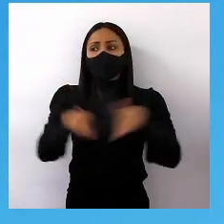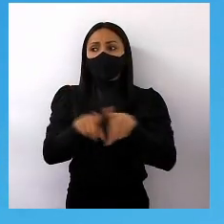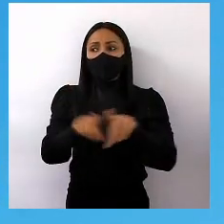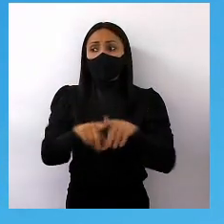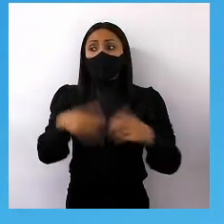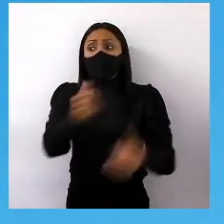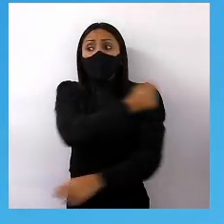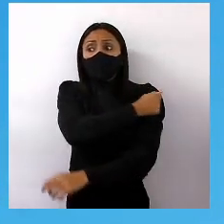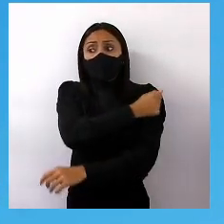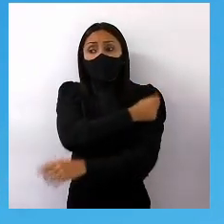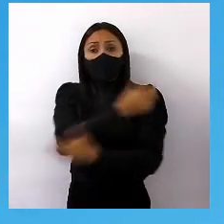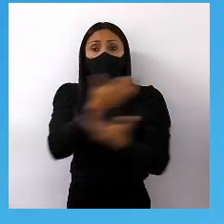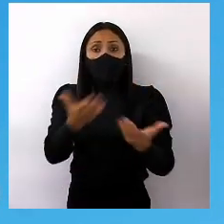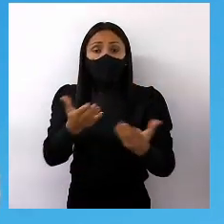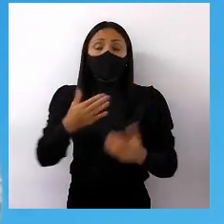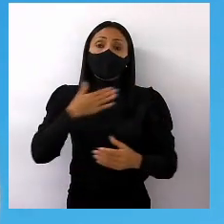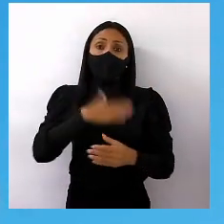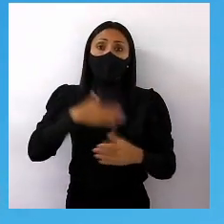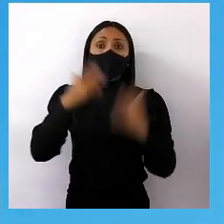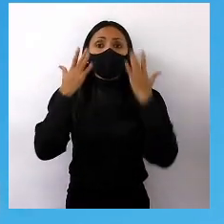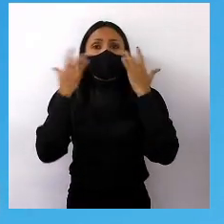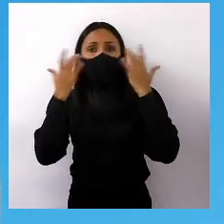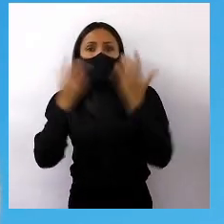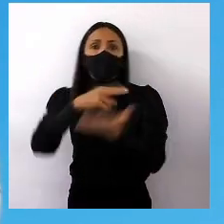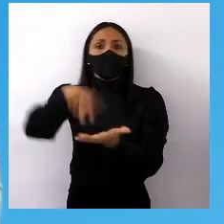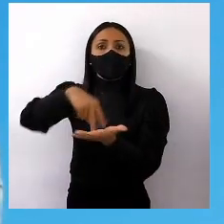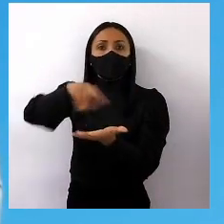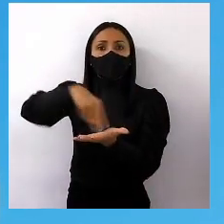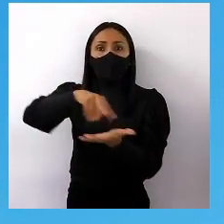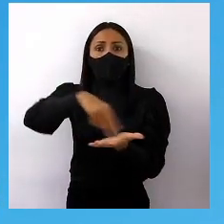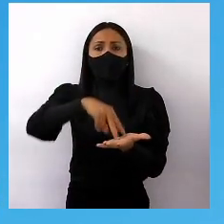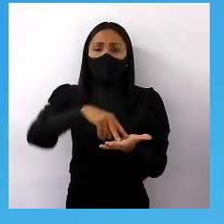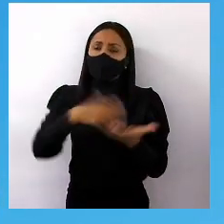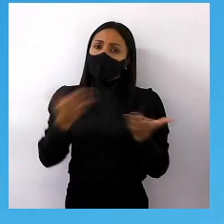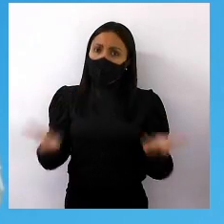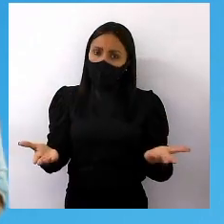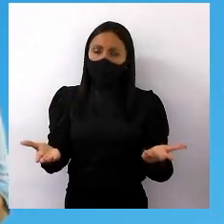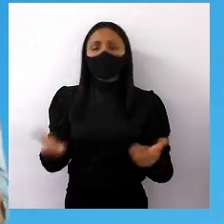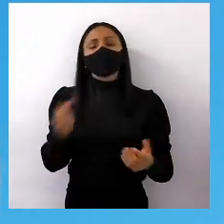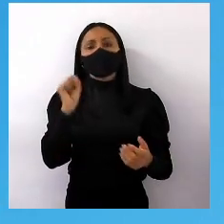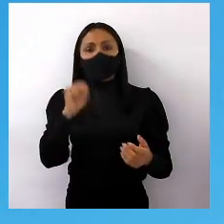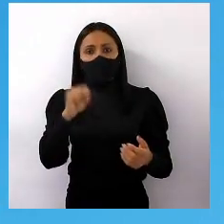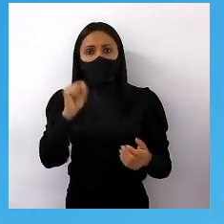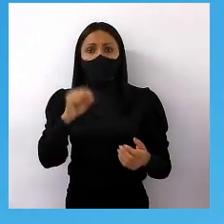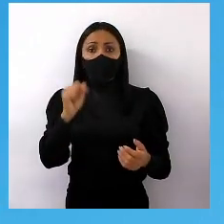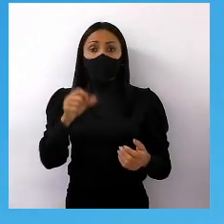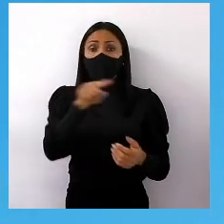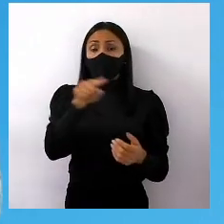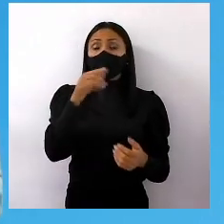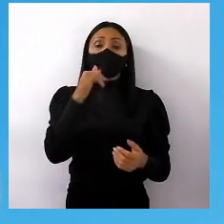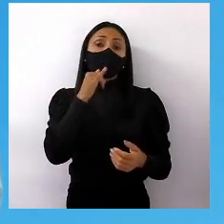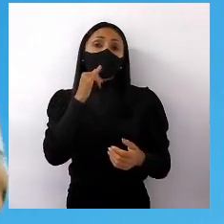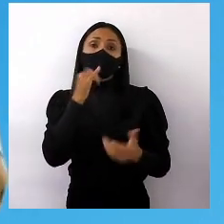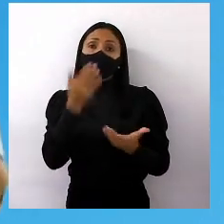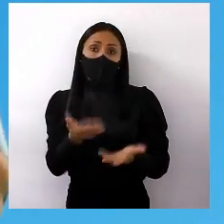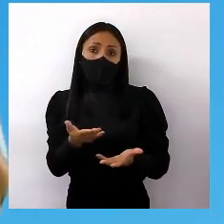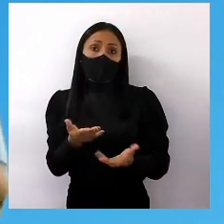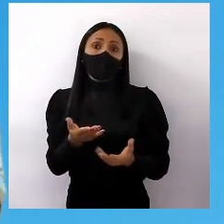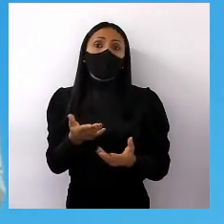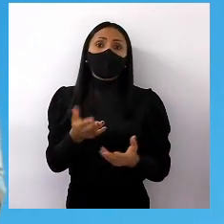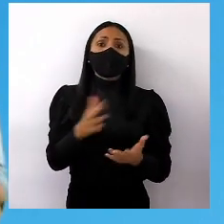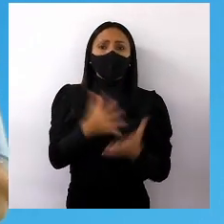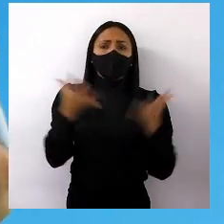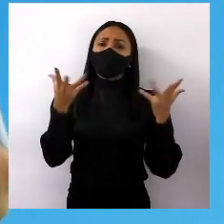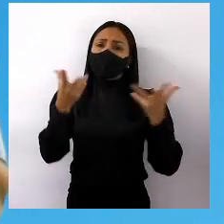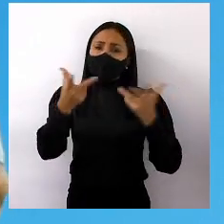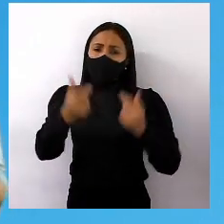nossos estudantes que gostam de teatro, de dança e de arte, não é, professor? Exatamente. Se você, por exemplo, é alguém que tem habilidade